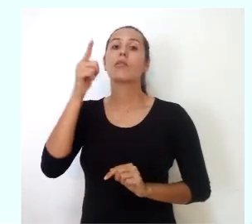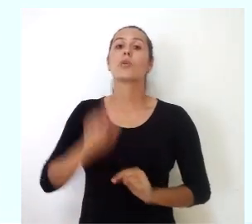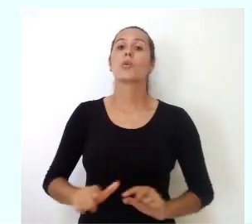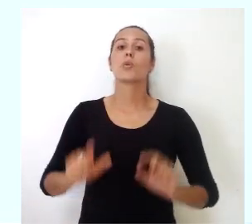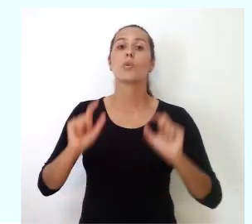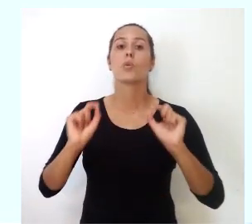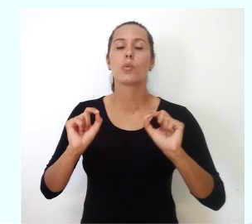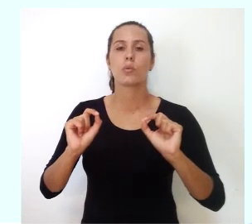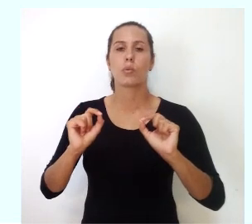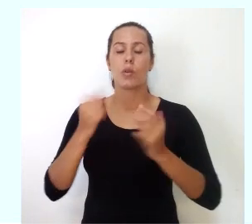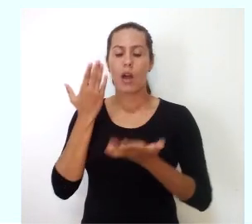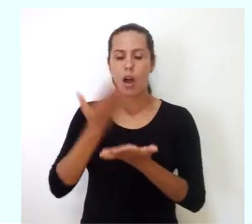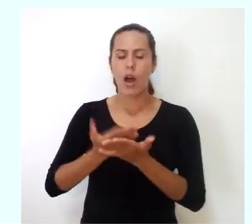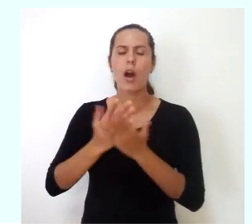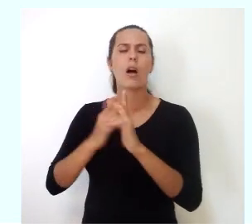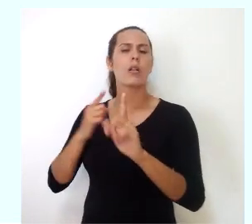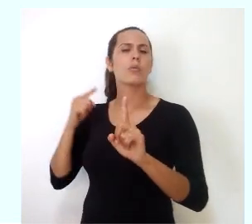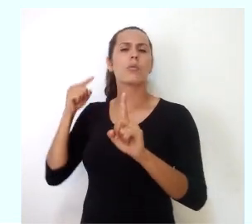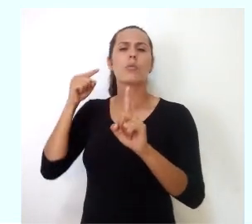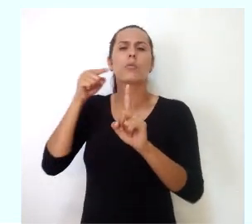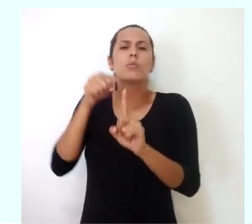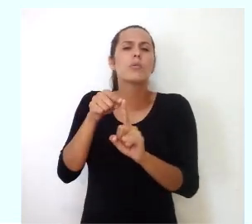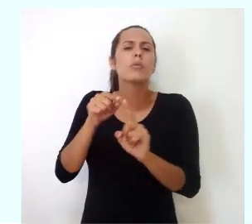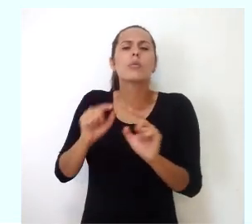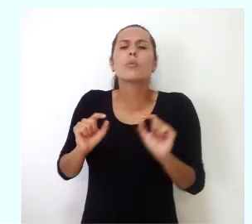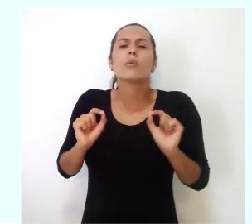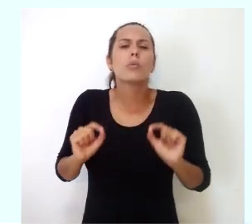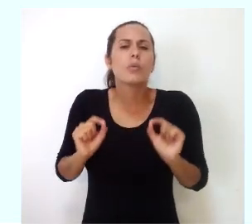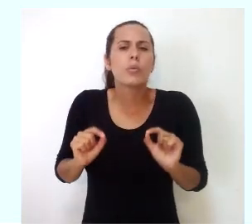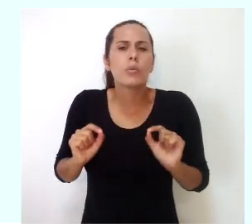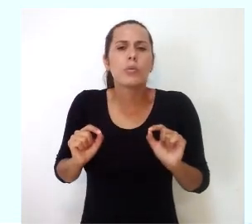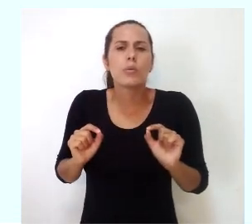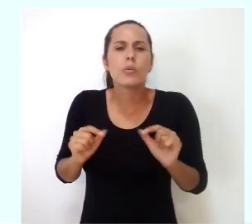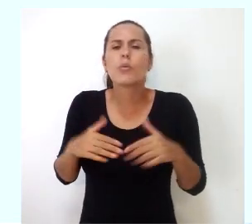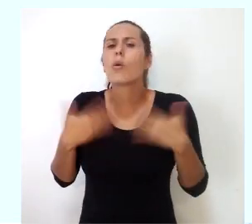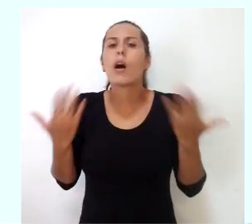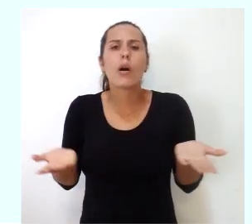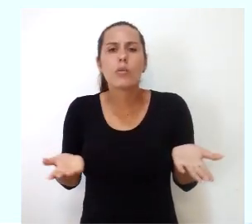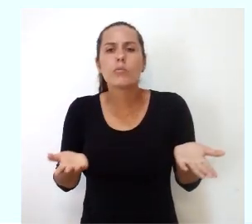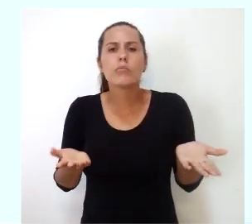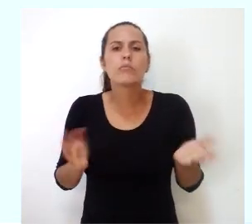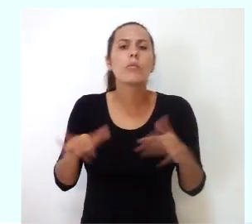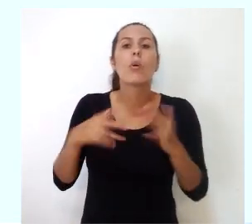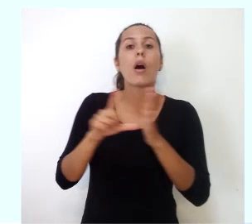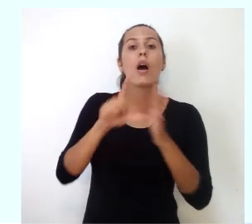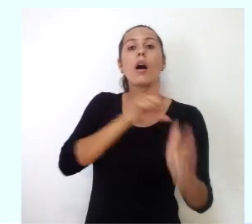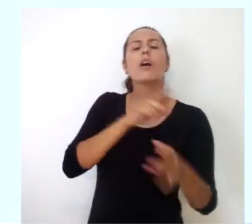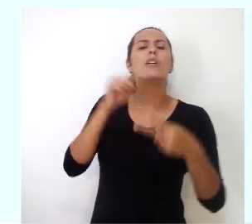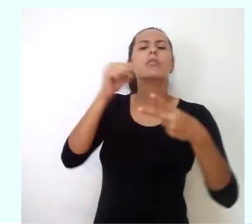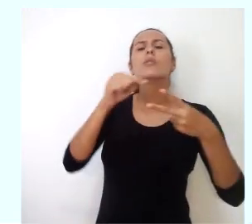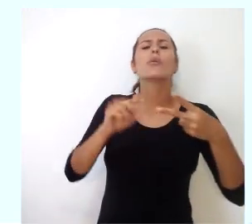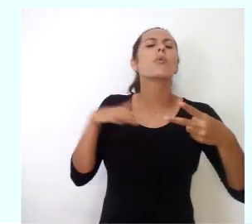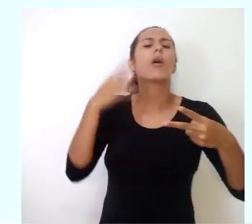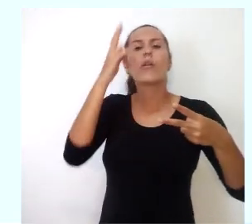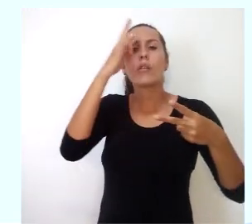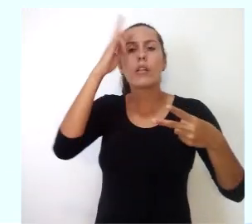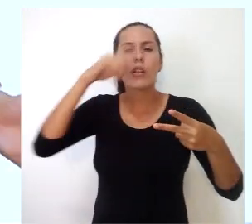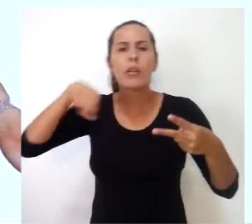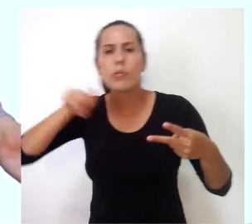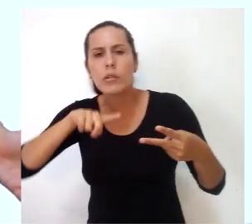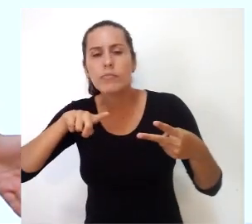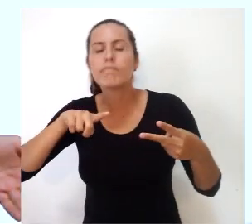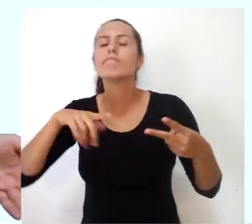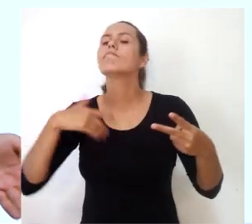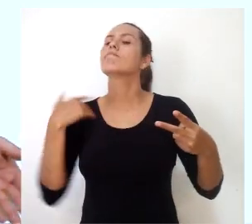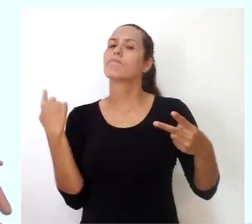da nossa aula. Qual é o nosso objetivo, minha gente? Qual foi o objetivo que eu falei lá no início de nossa aula, certo? Nós temos